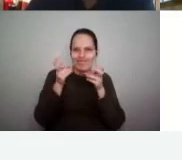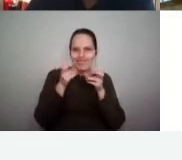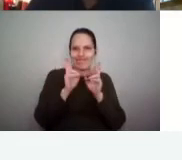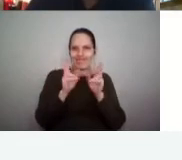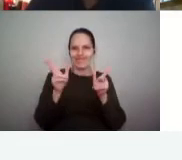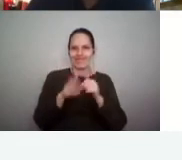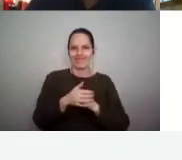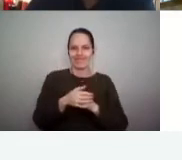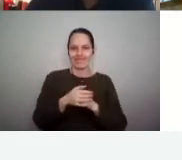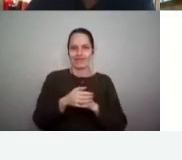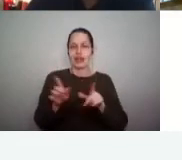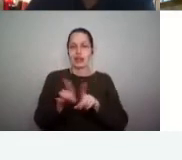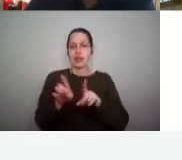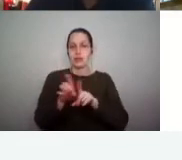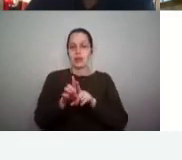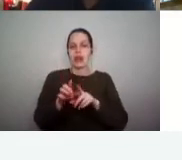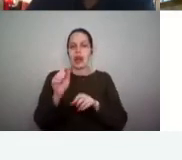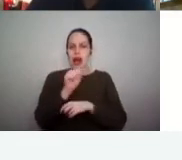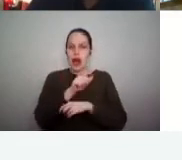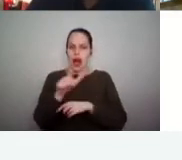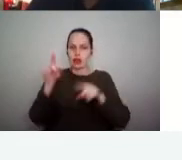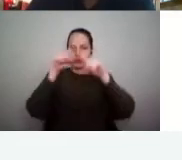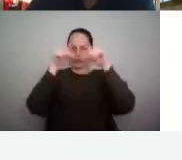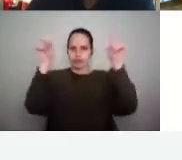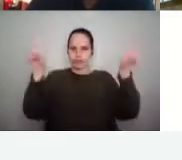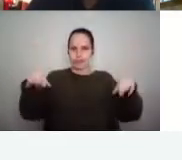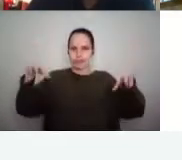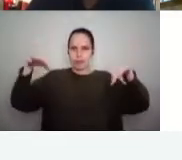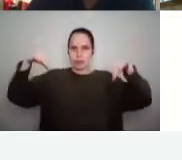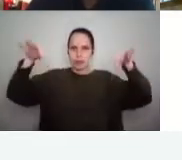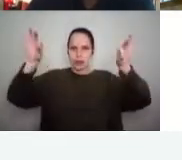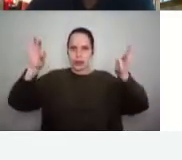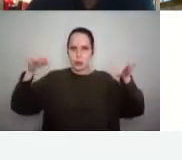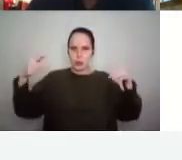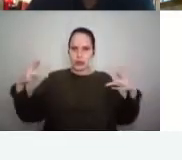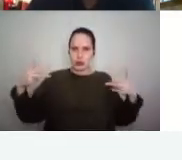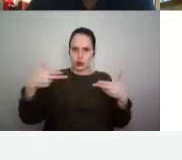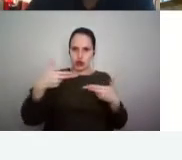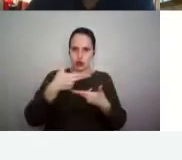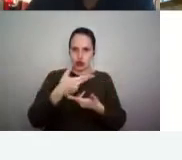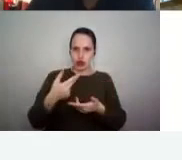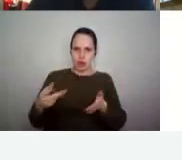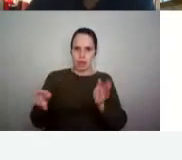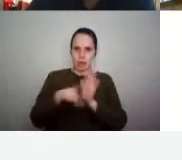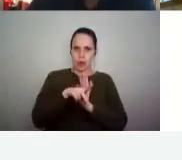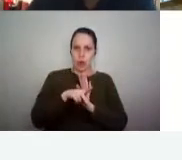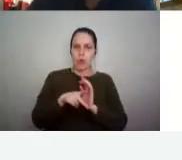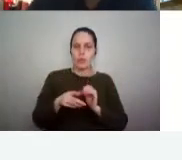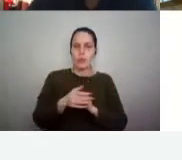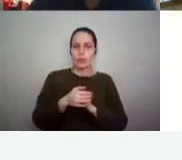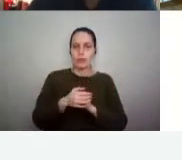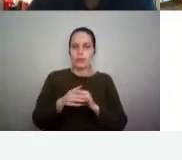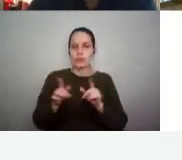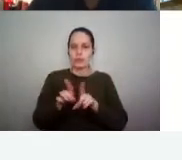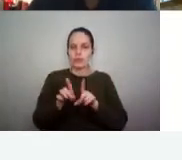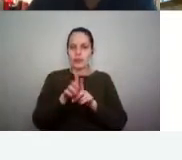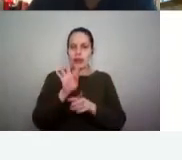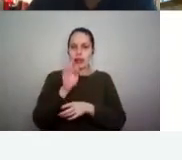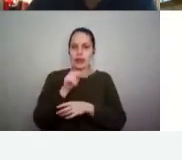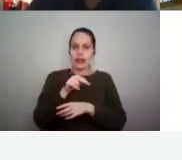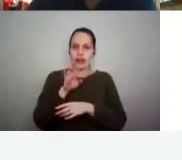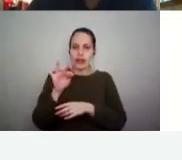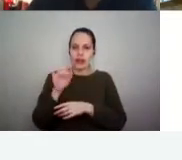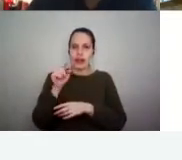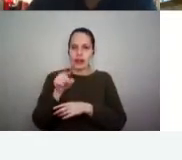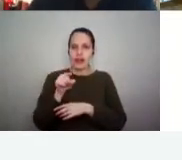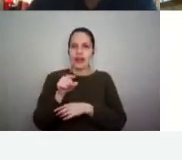campo cirúrgico, as nuvens são TNT de escola de samba pobre, né?